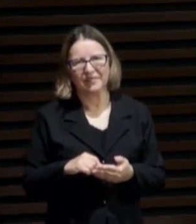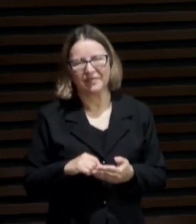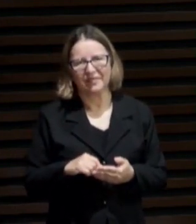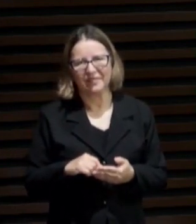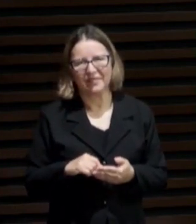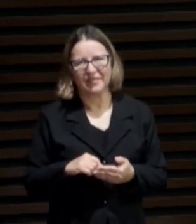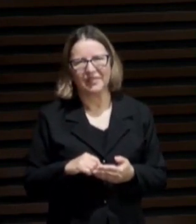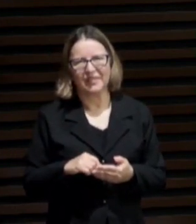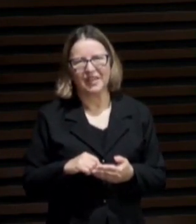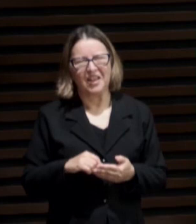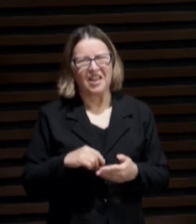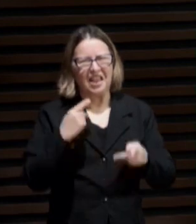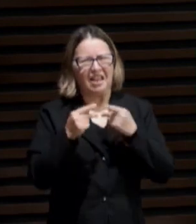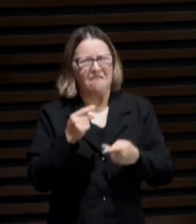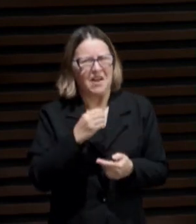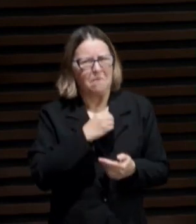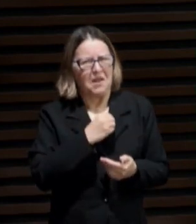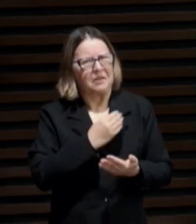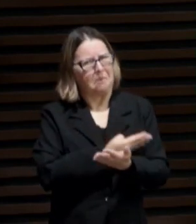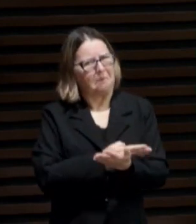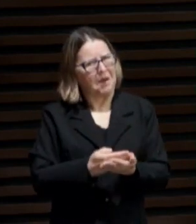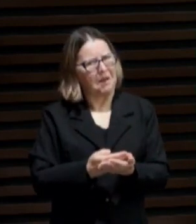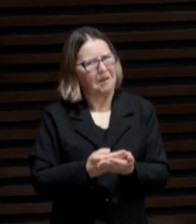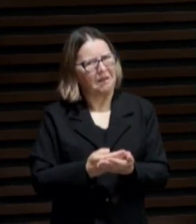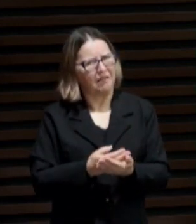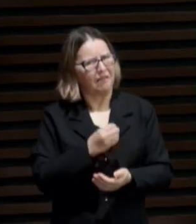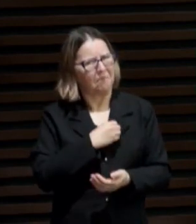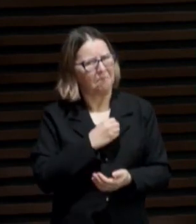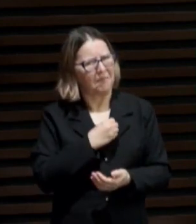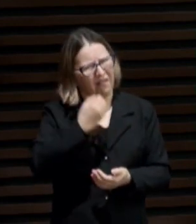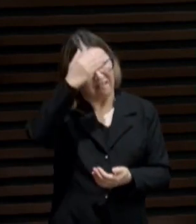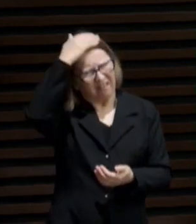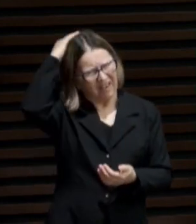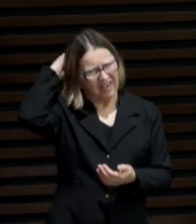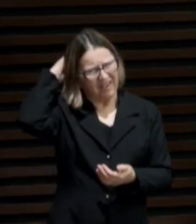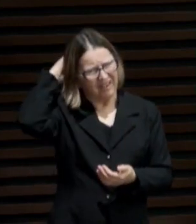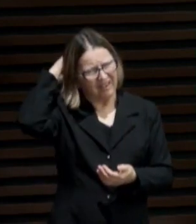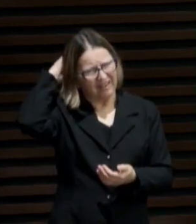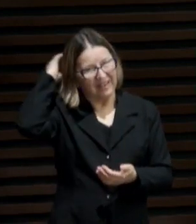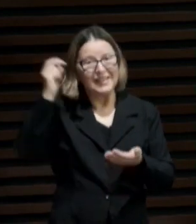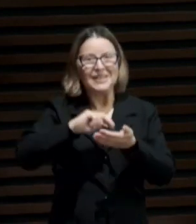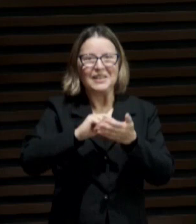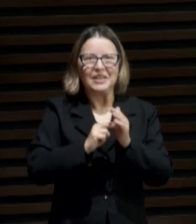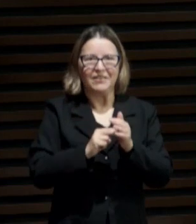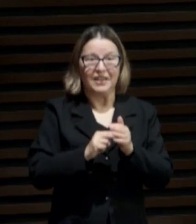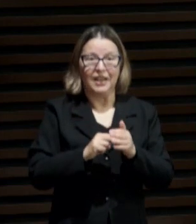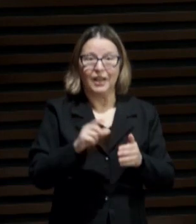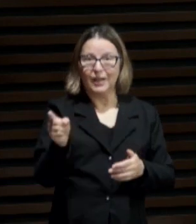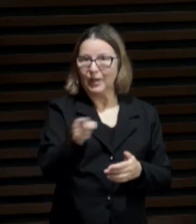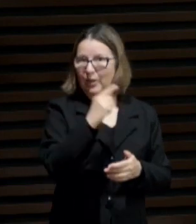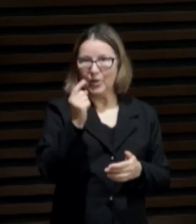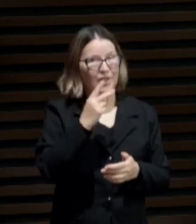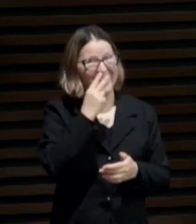pecado branco, pecado careca, que a gente acha que não é pecado. Eu peguei aqui